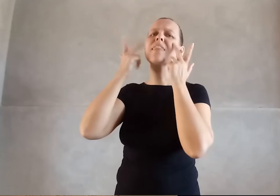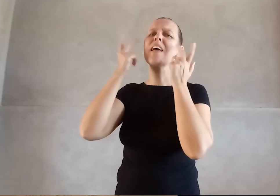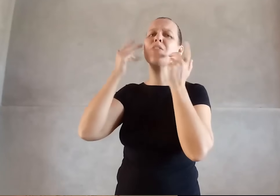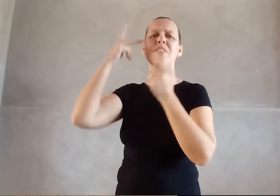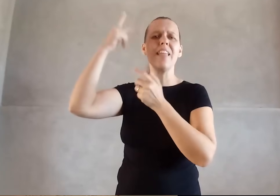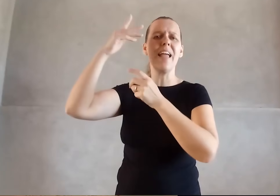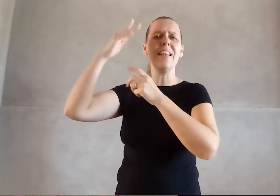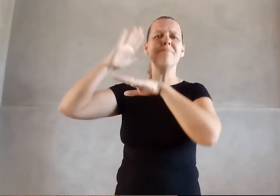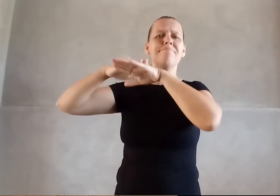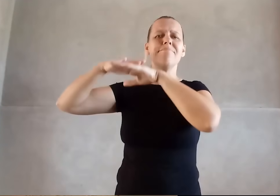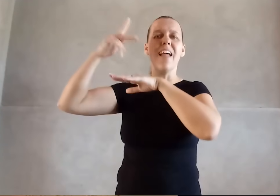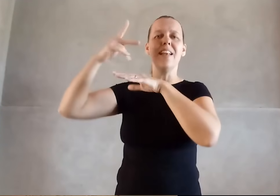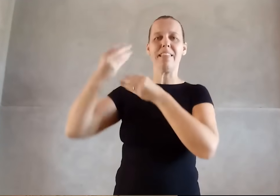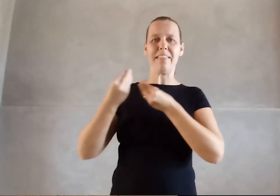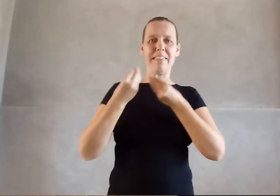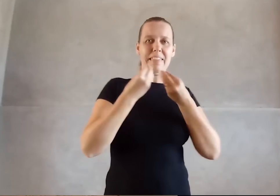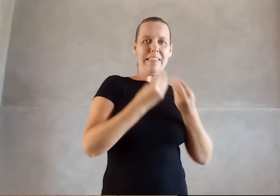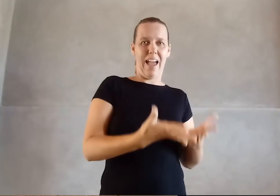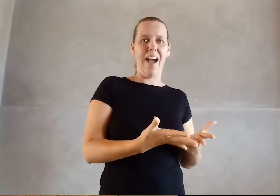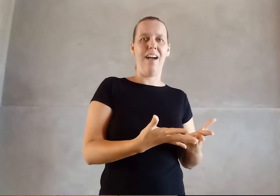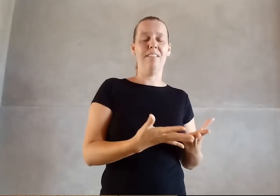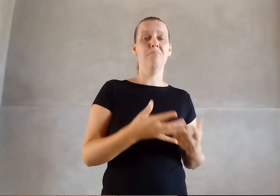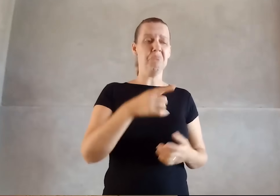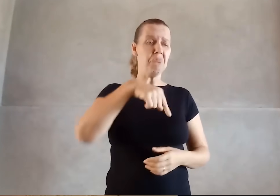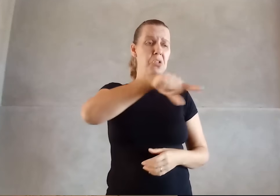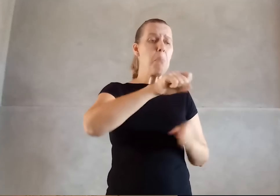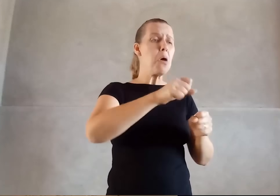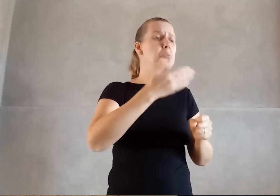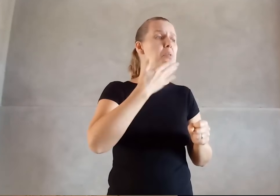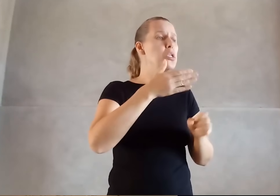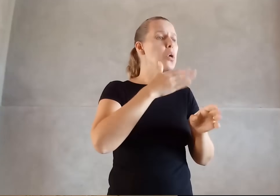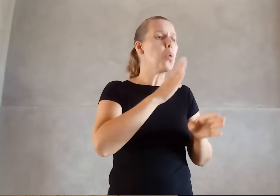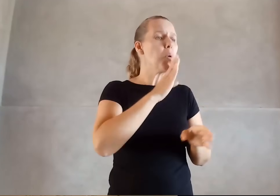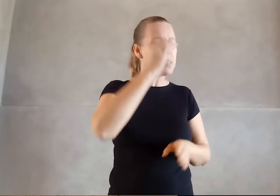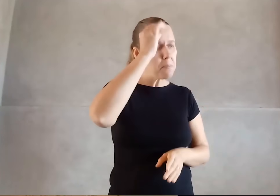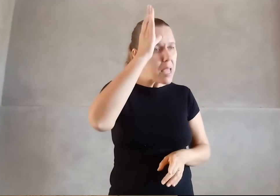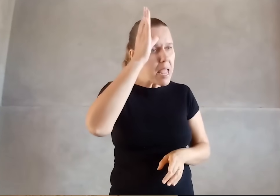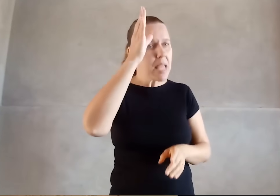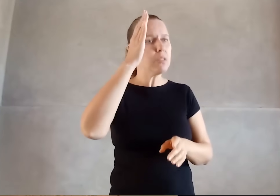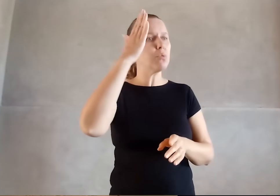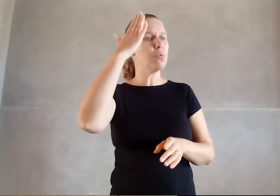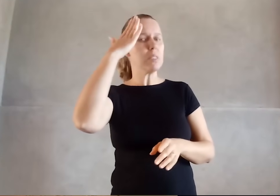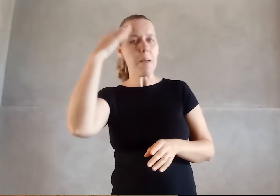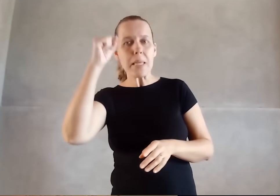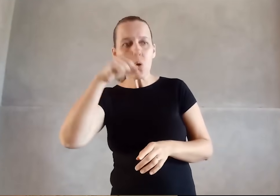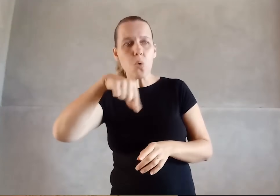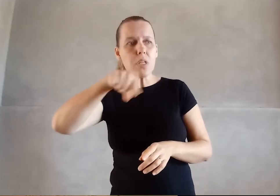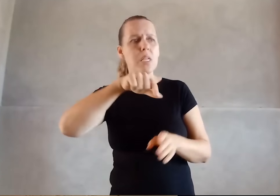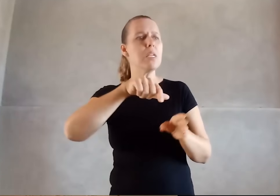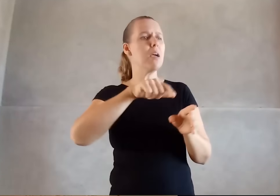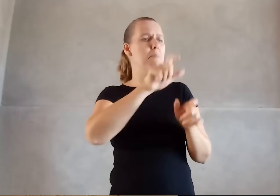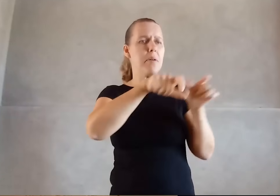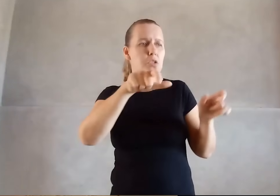razão. Segunda razão, querido, é porque é da natureza de Deus dar. Por isso que ele fala, peça a Deus. Você pode